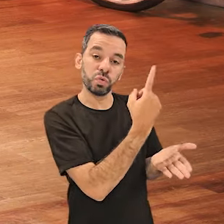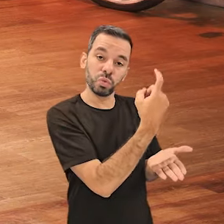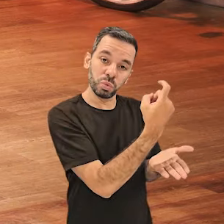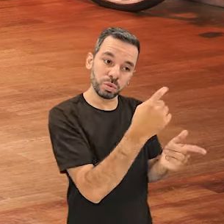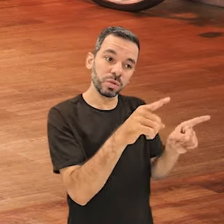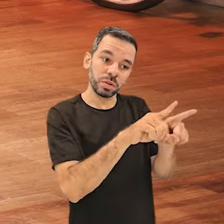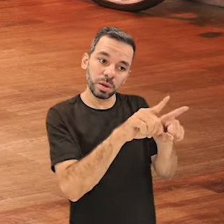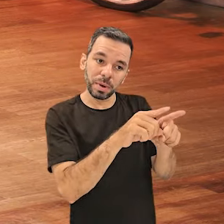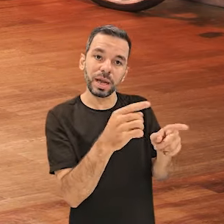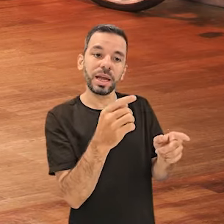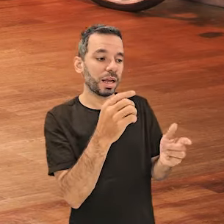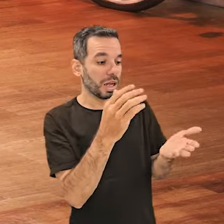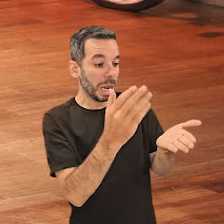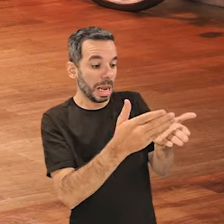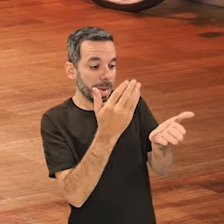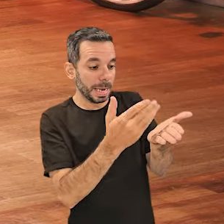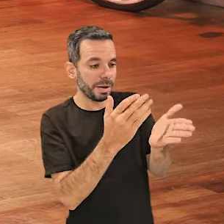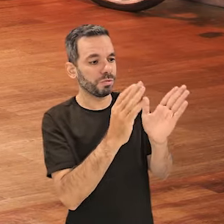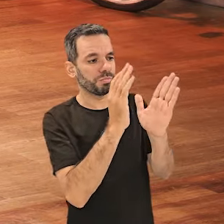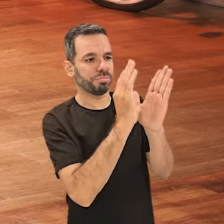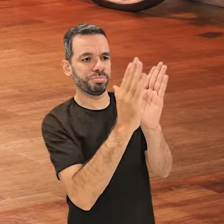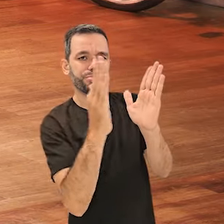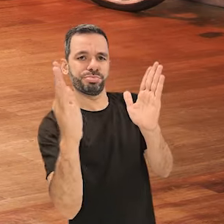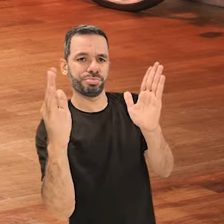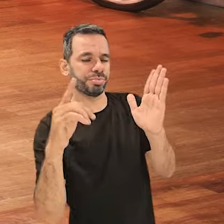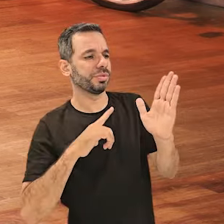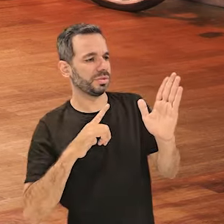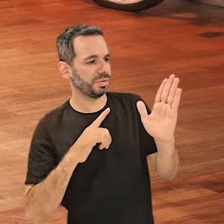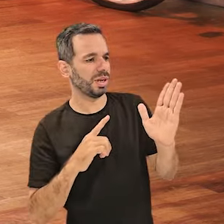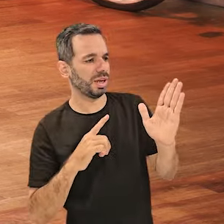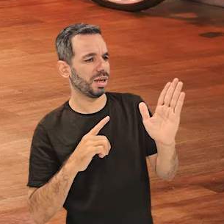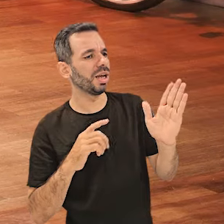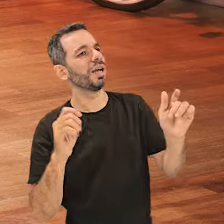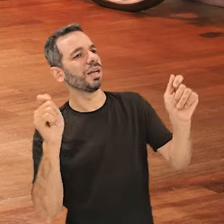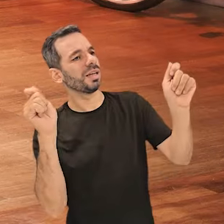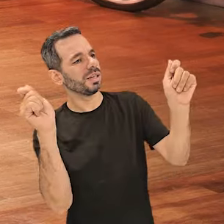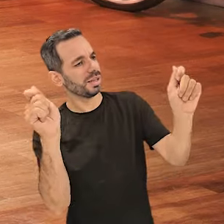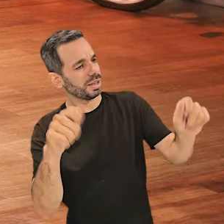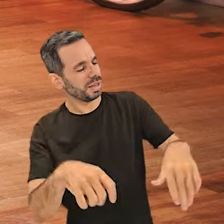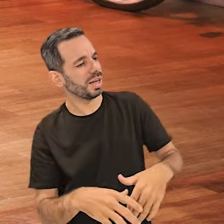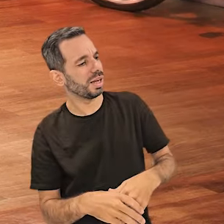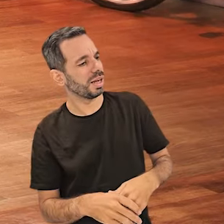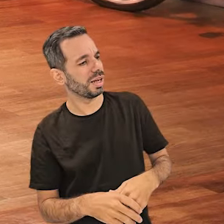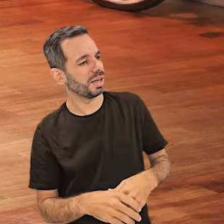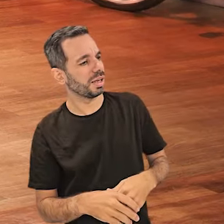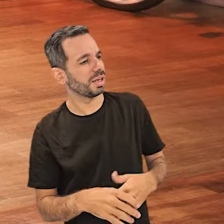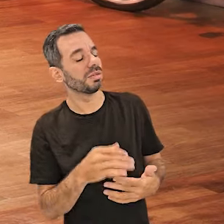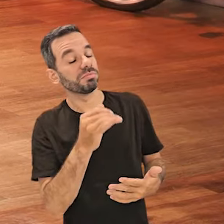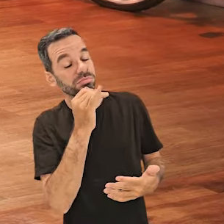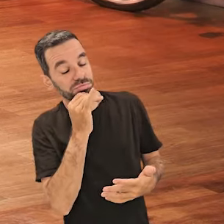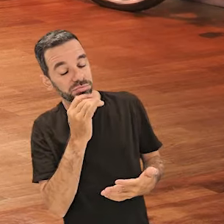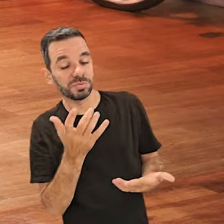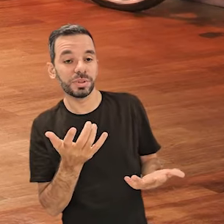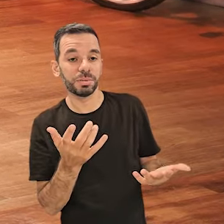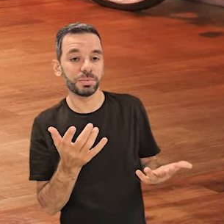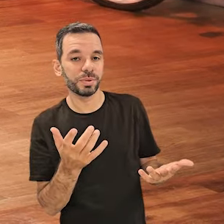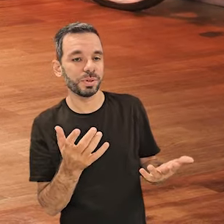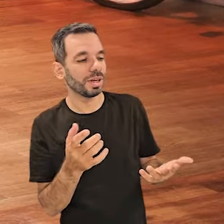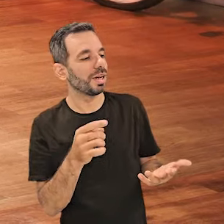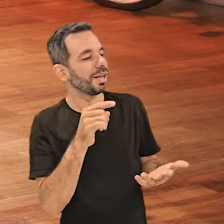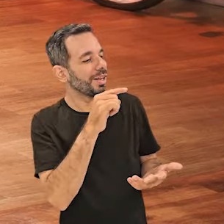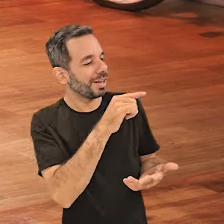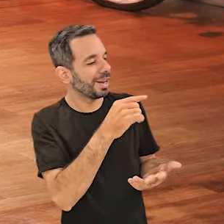Sobre o que nós iremos falar. Isso, aqui. Que é uma porta de abertura para muitos escritores. Muitos escritores que se tornaram individuais